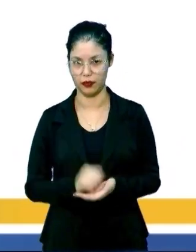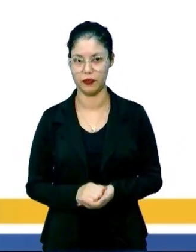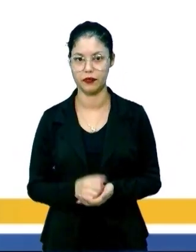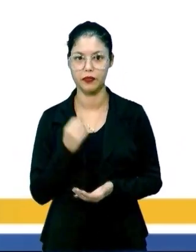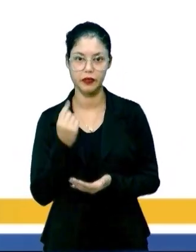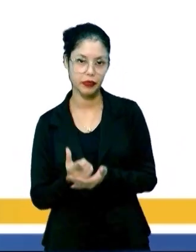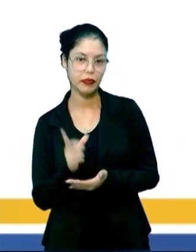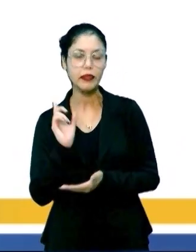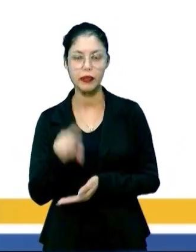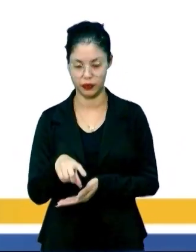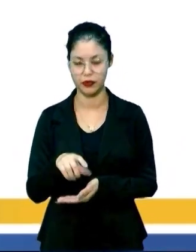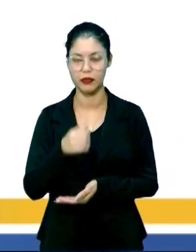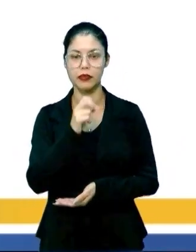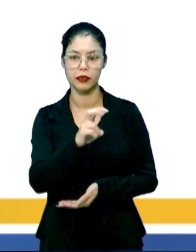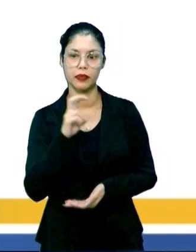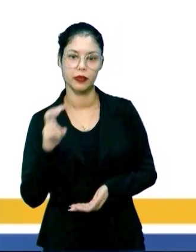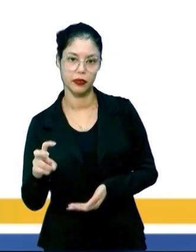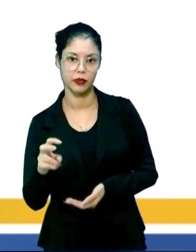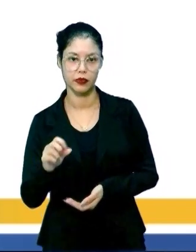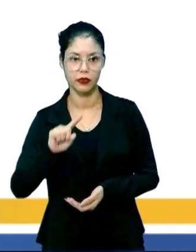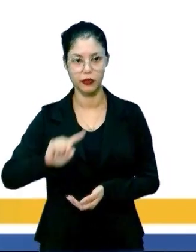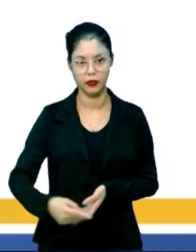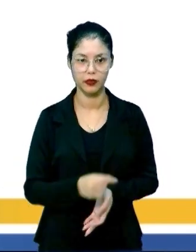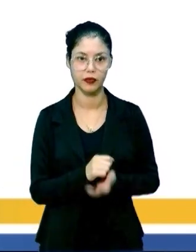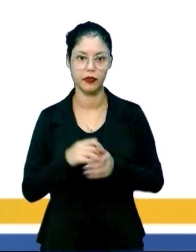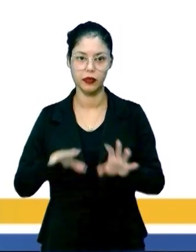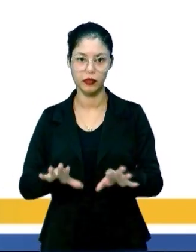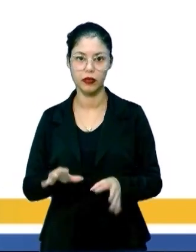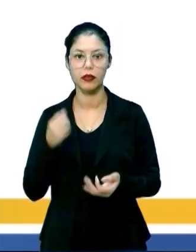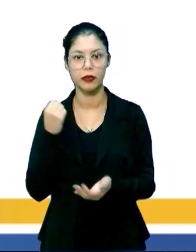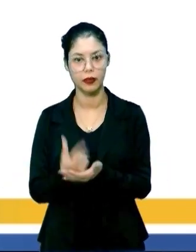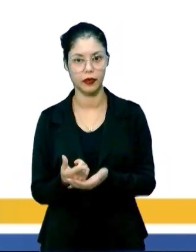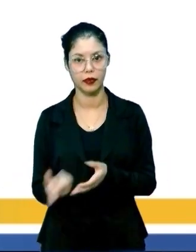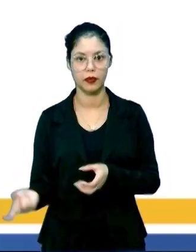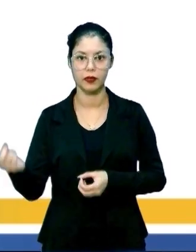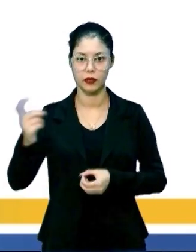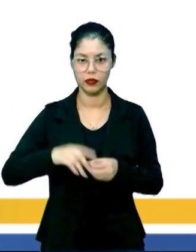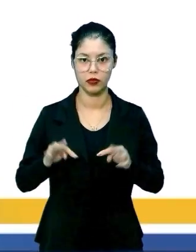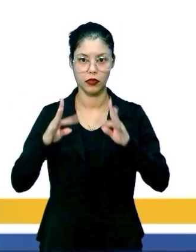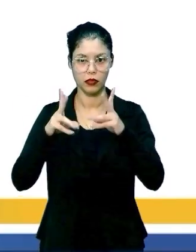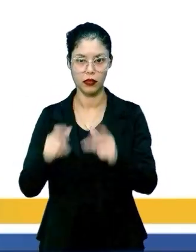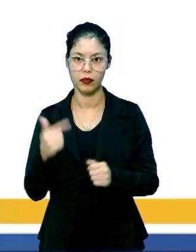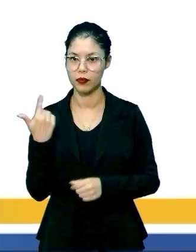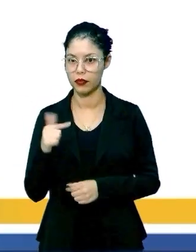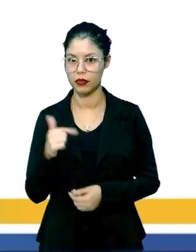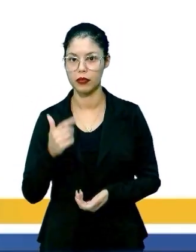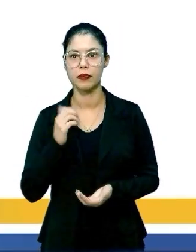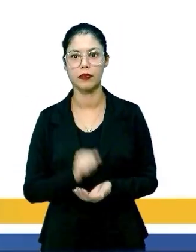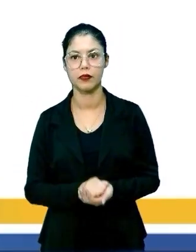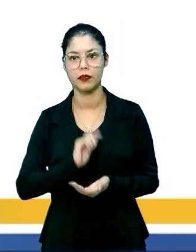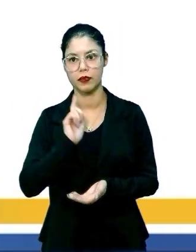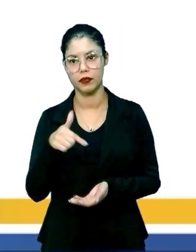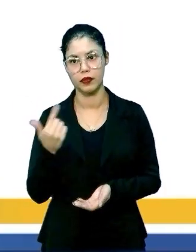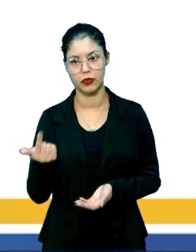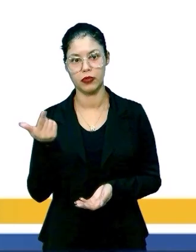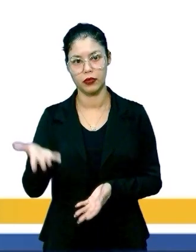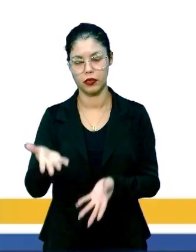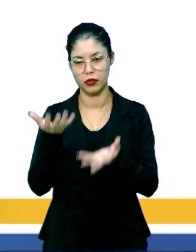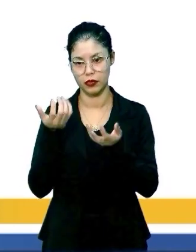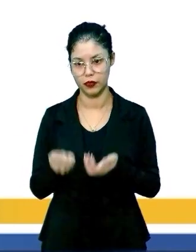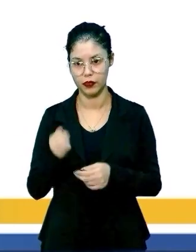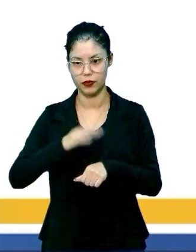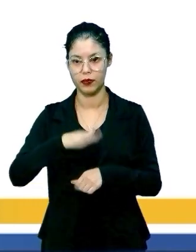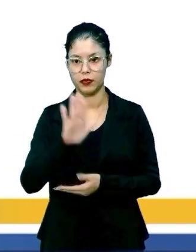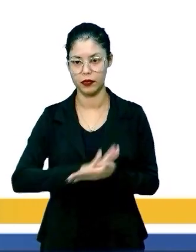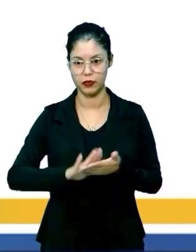opção, pagamento à vista dos 55 mil. Nesse caso, Arthur pagaria o valor total e não teria de pagar ou receber